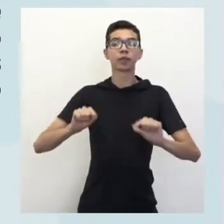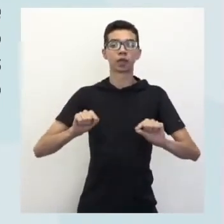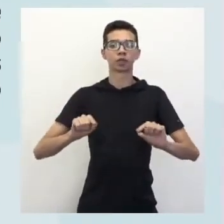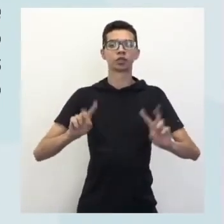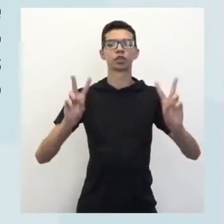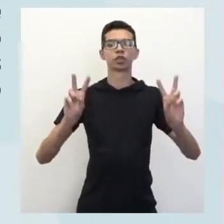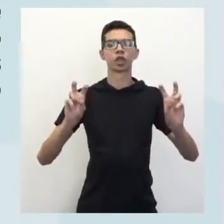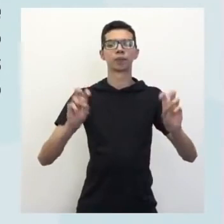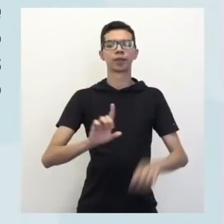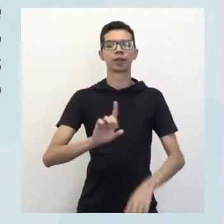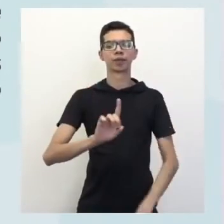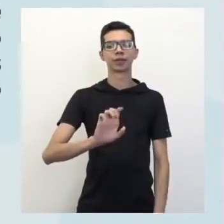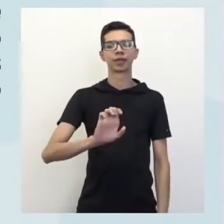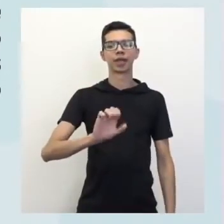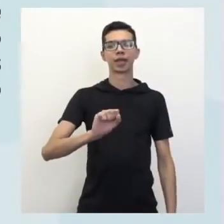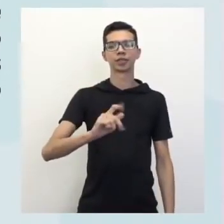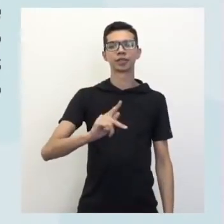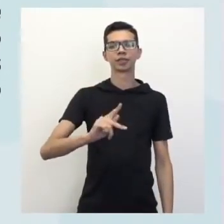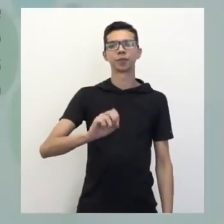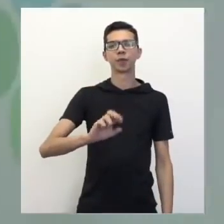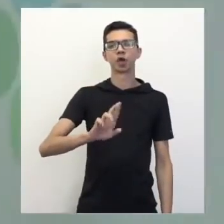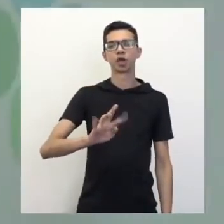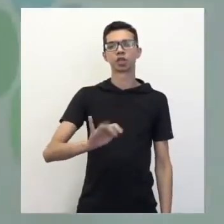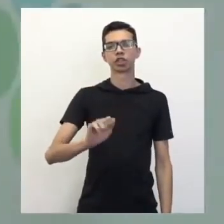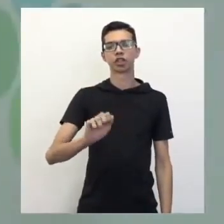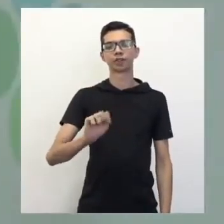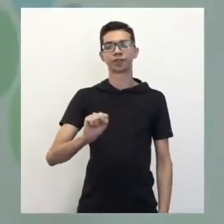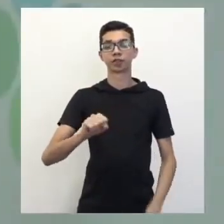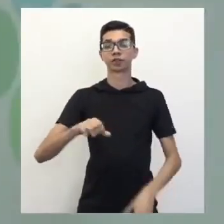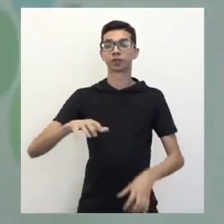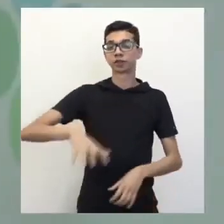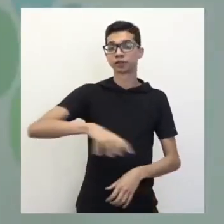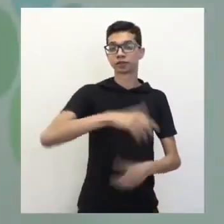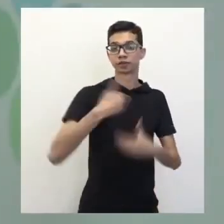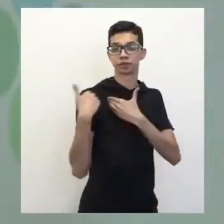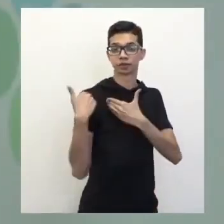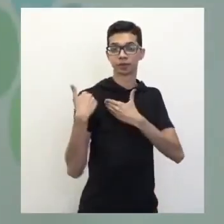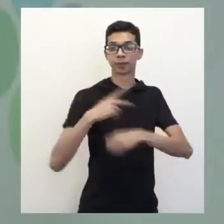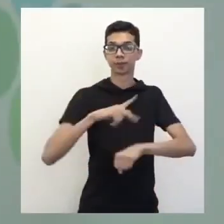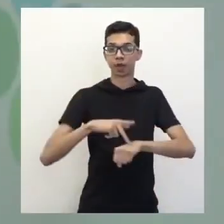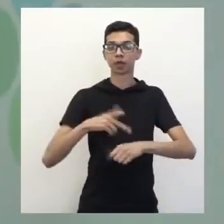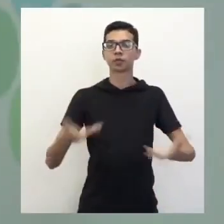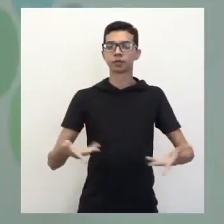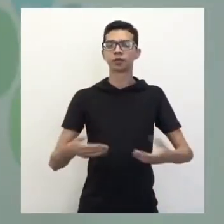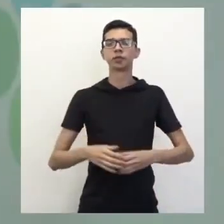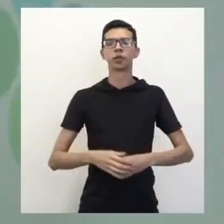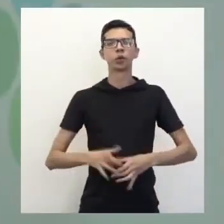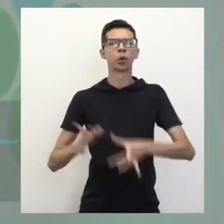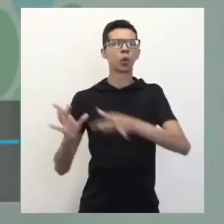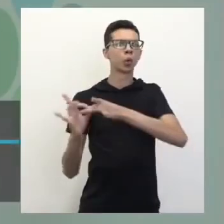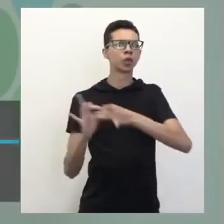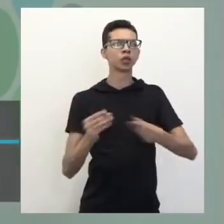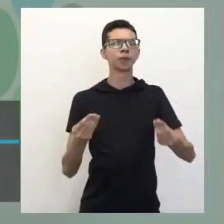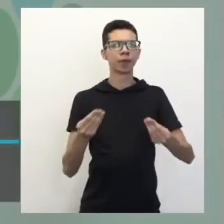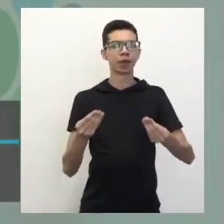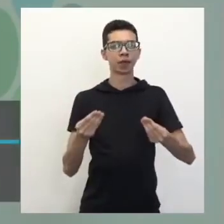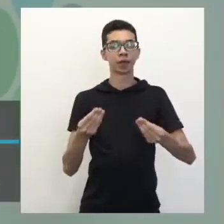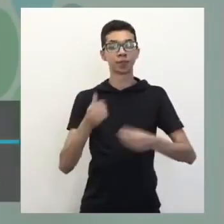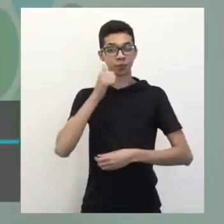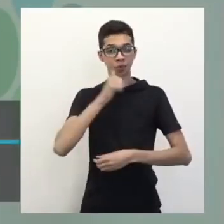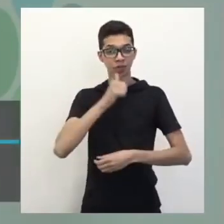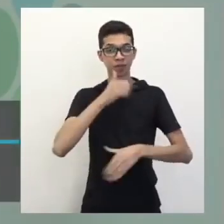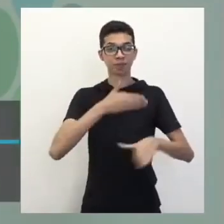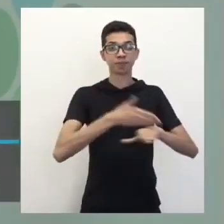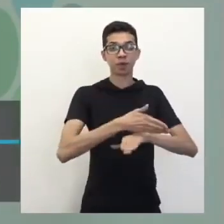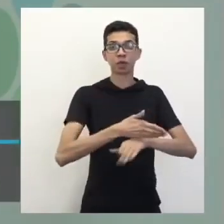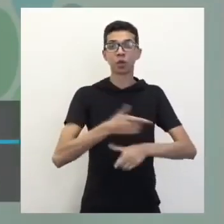desportivas do país. Galera, essa lei ela foi escrita num contexto para justamente limitar a participação de mulheres em